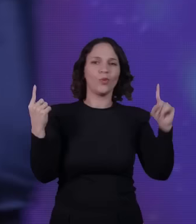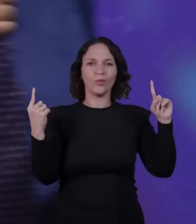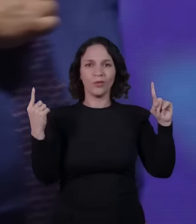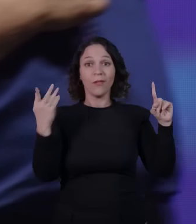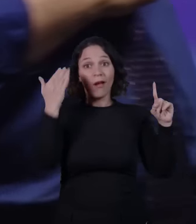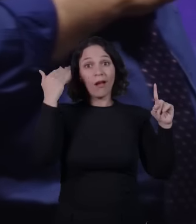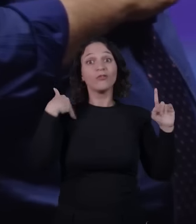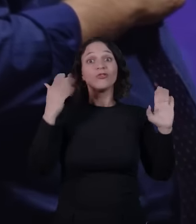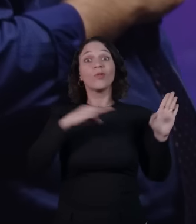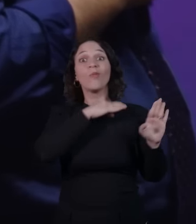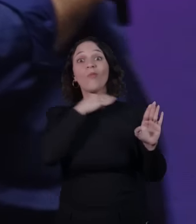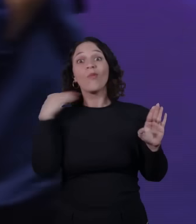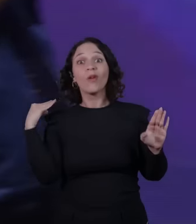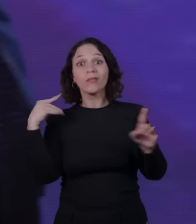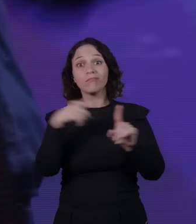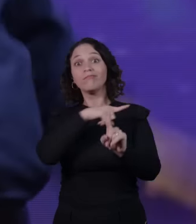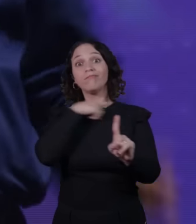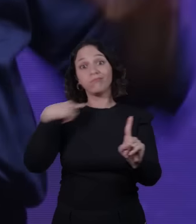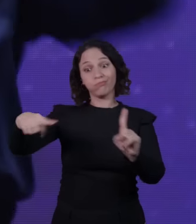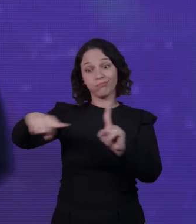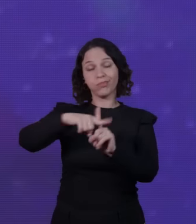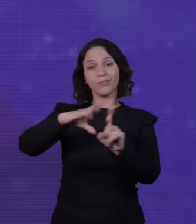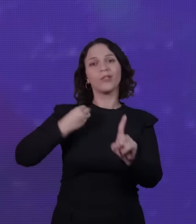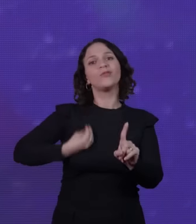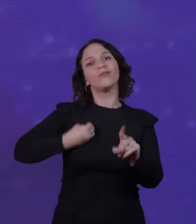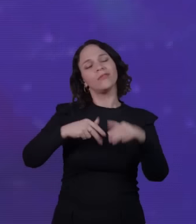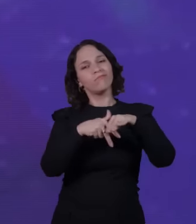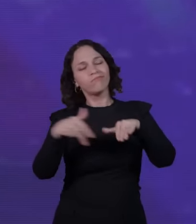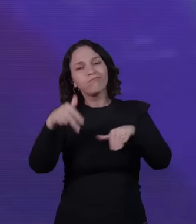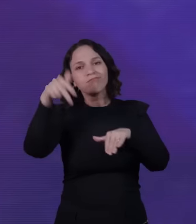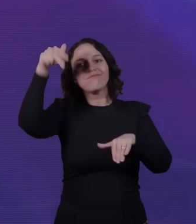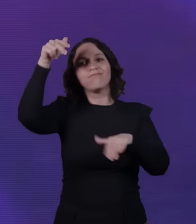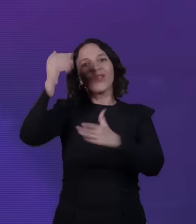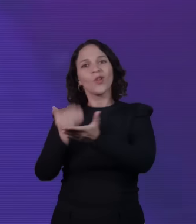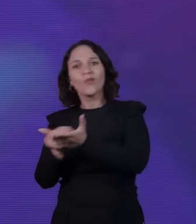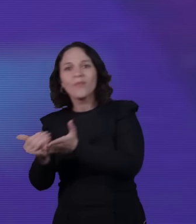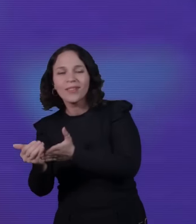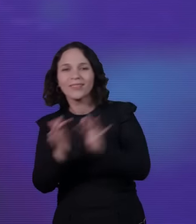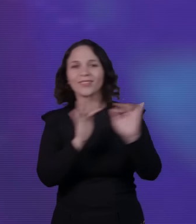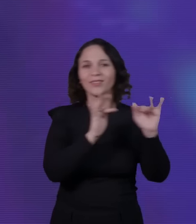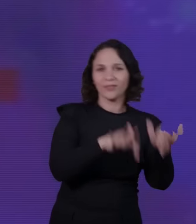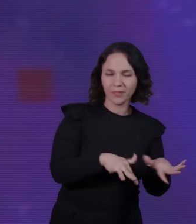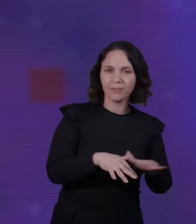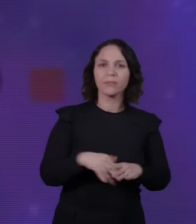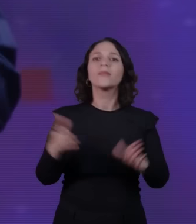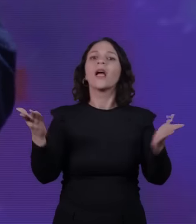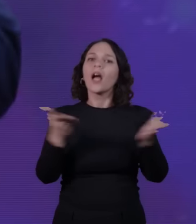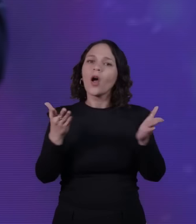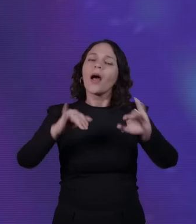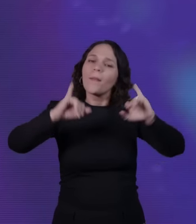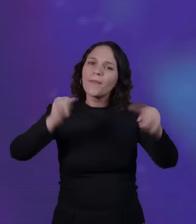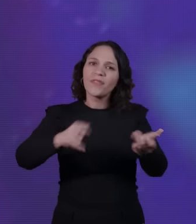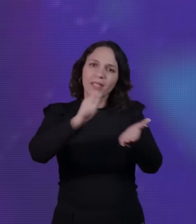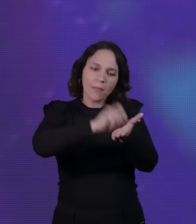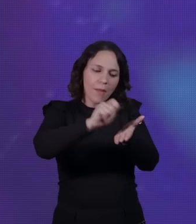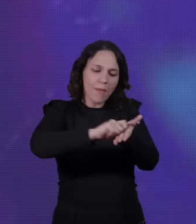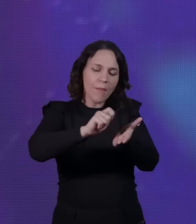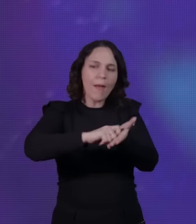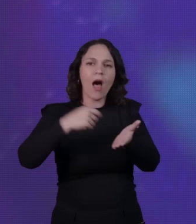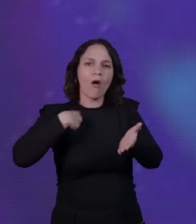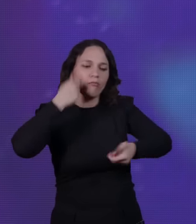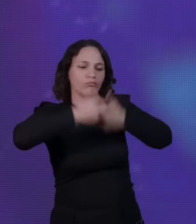esteve morto, mas revivi. Eu sou o alfa e o ômega. Escreve todas essas coisas